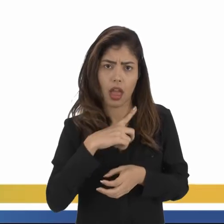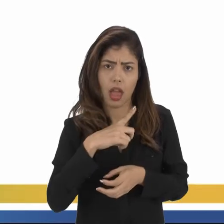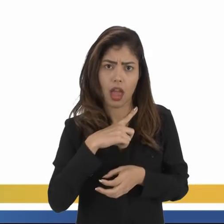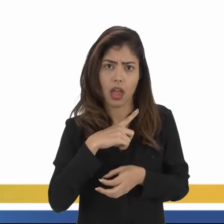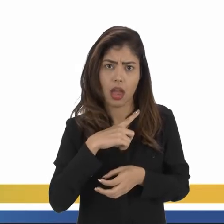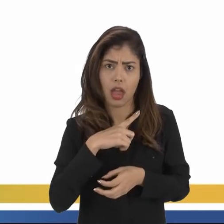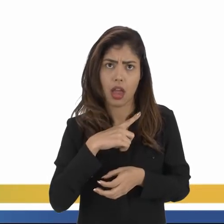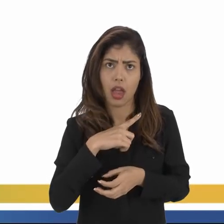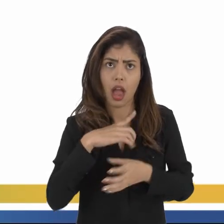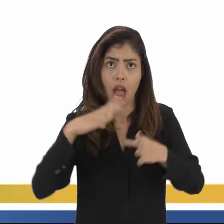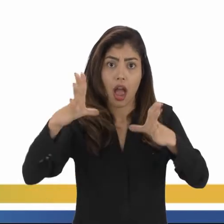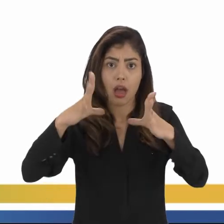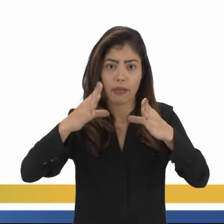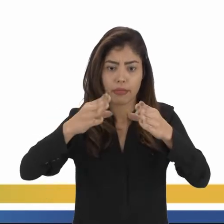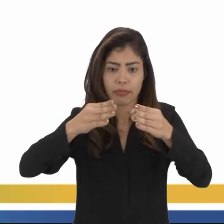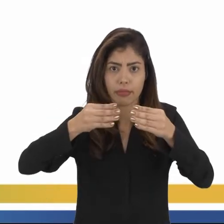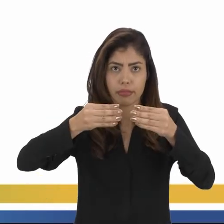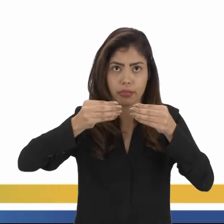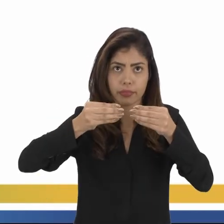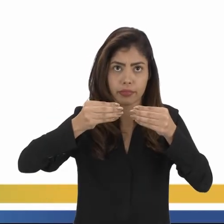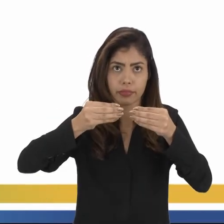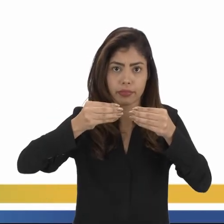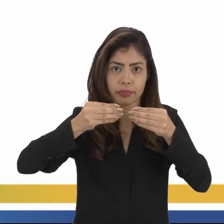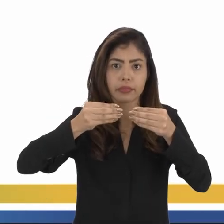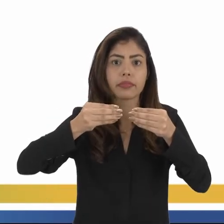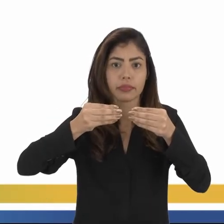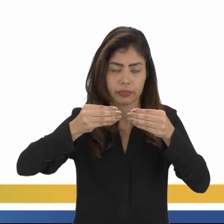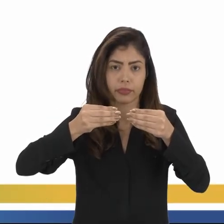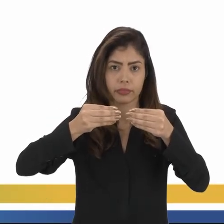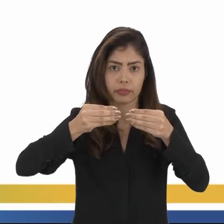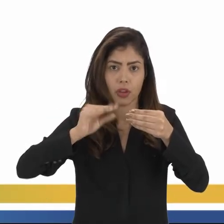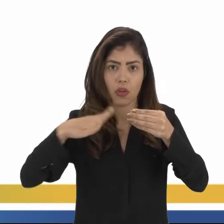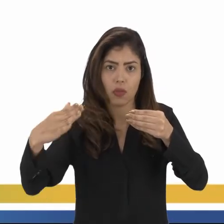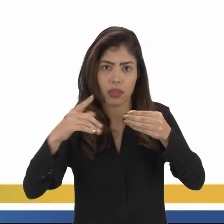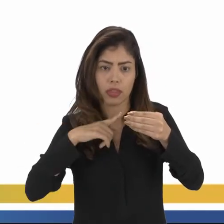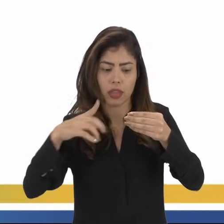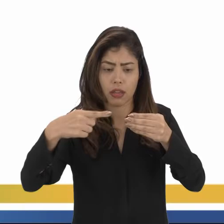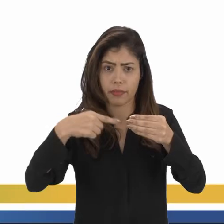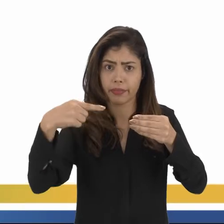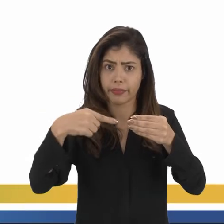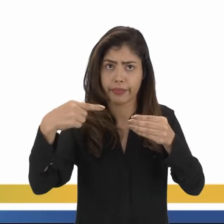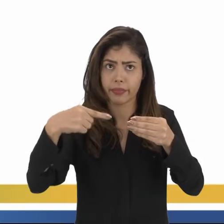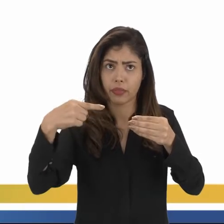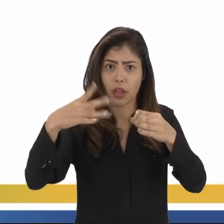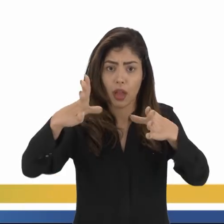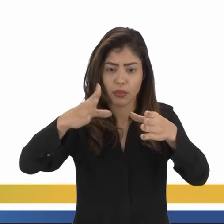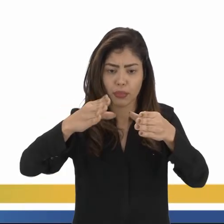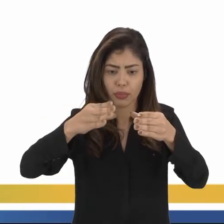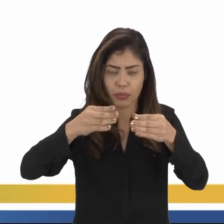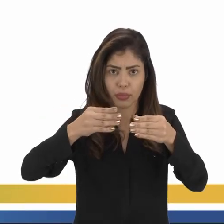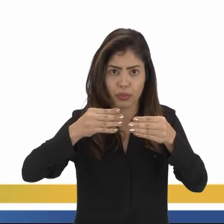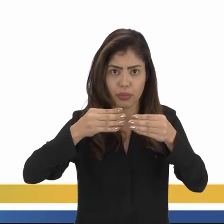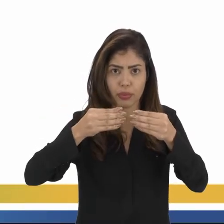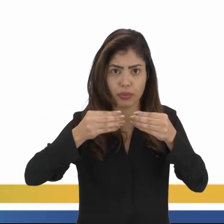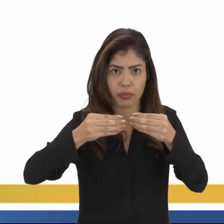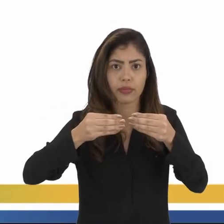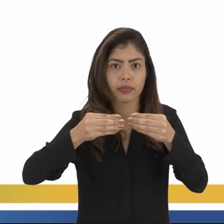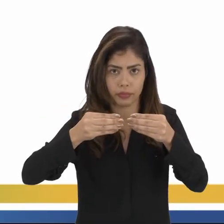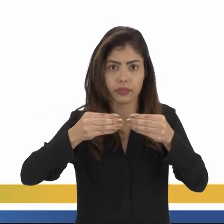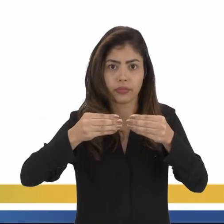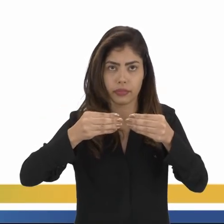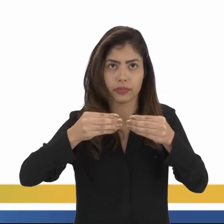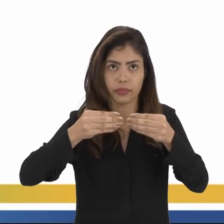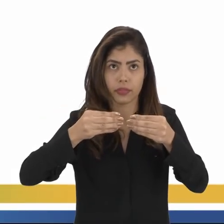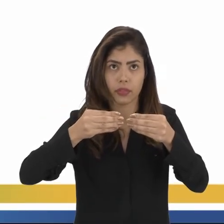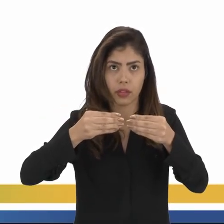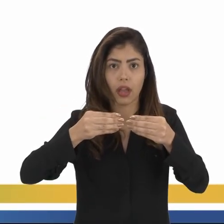realizam a contração muscular. Nessa contração, elas estão se encolhendo, a partir do momento que,